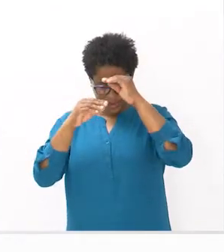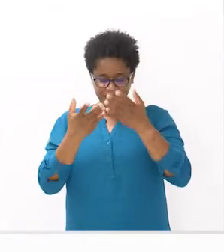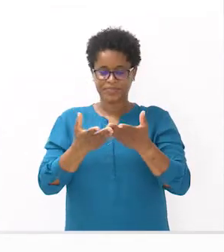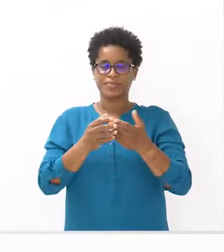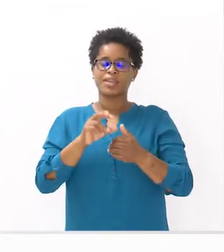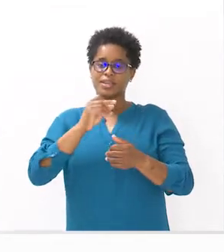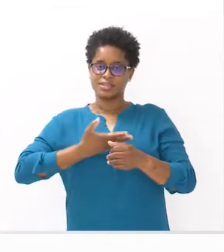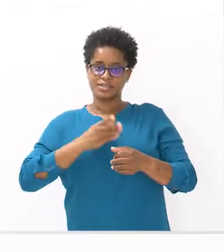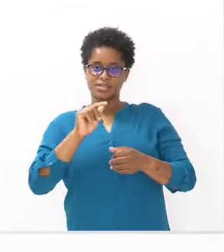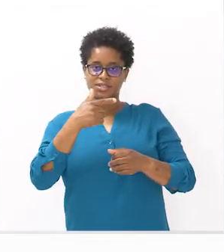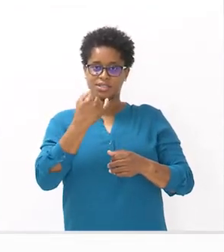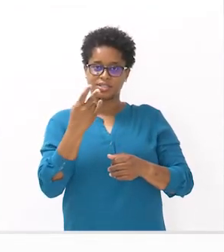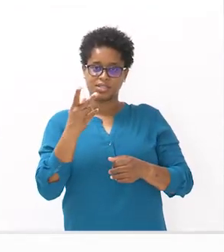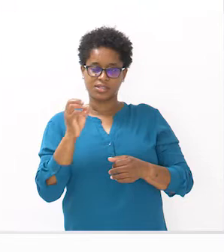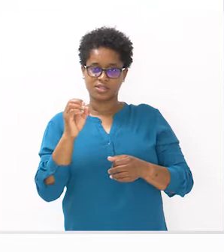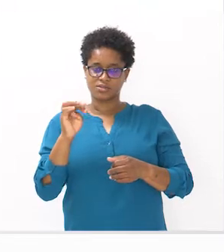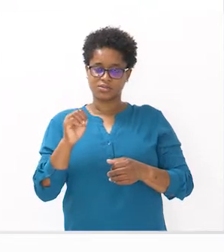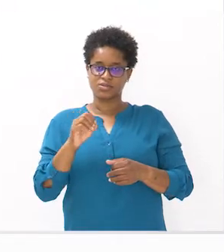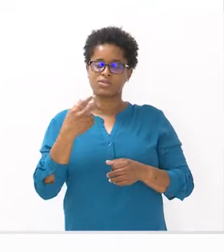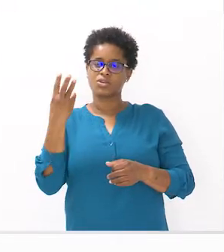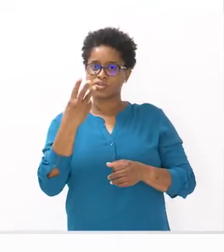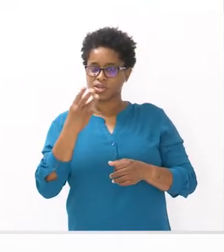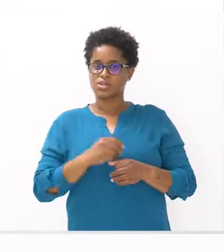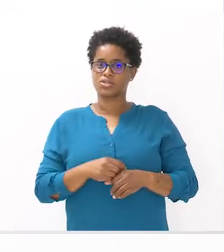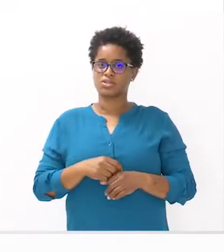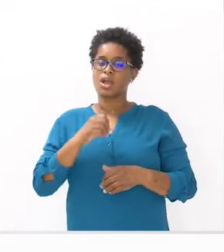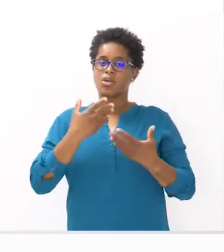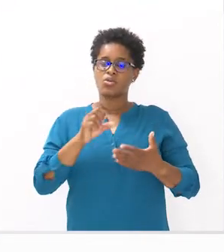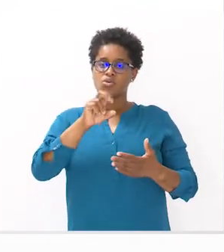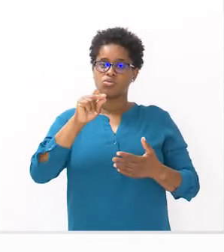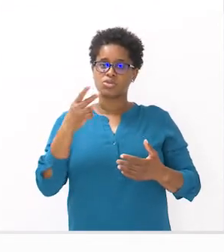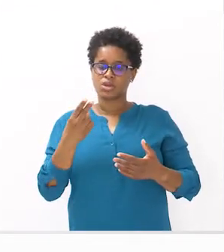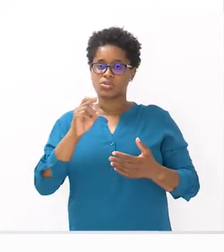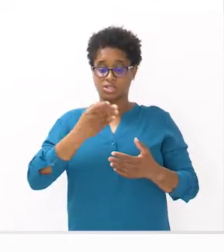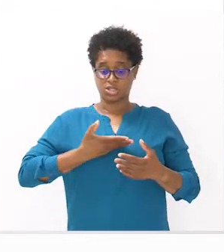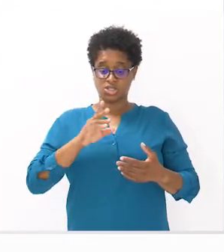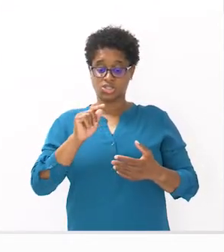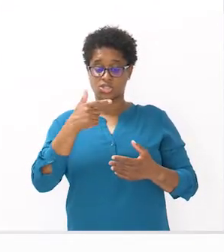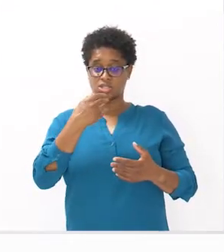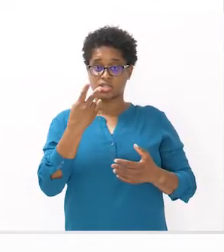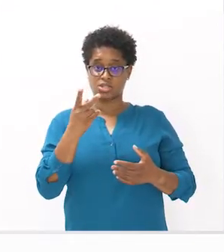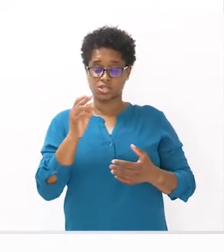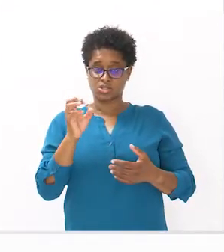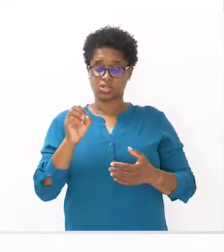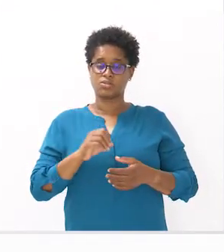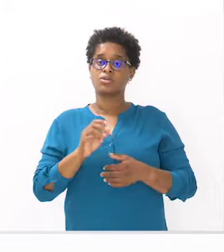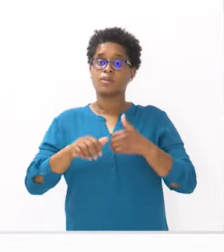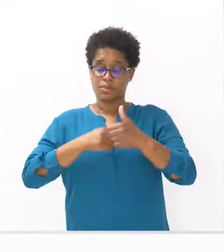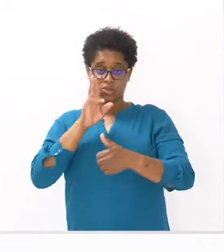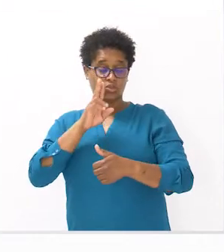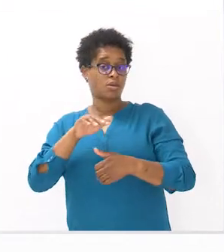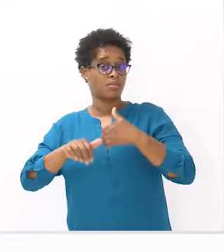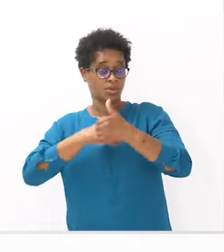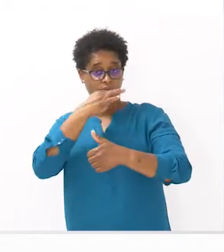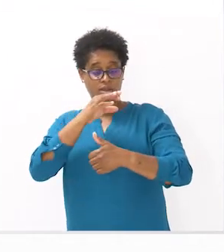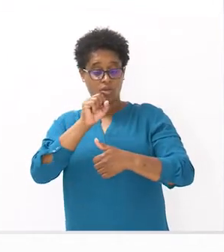que os adjetivos são três, ou seja, os graus dos adjetivos, desculpem, melhor dizendo, os graus dos